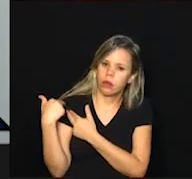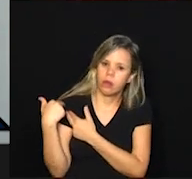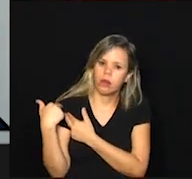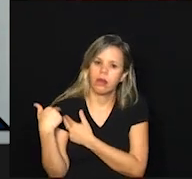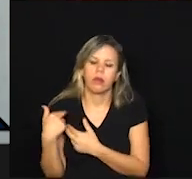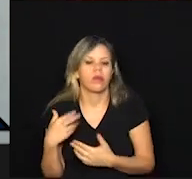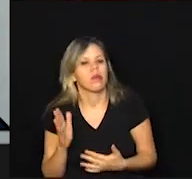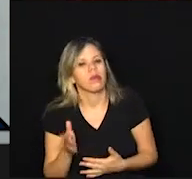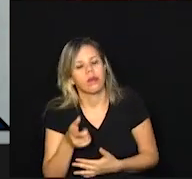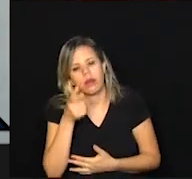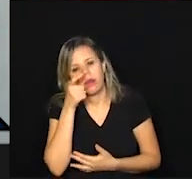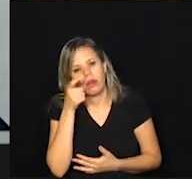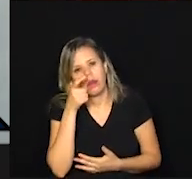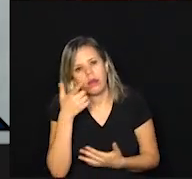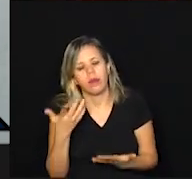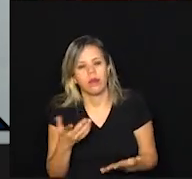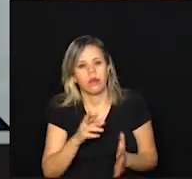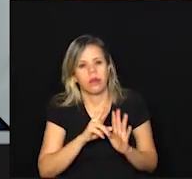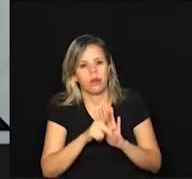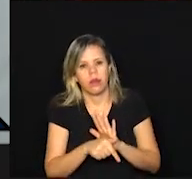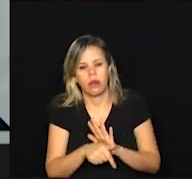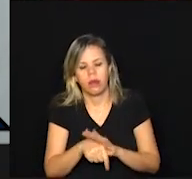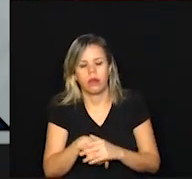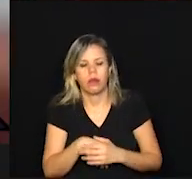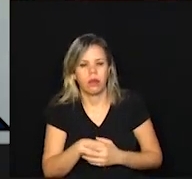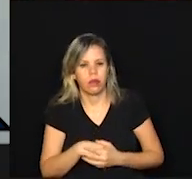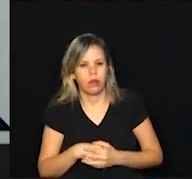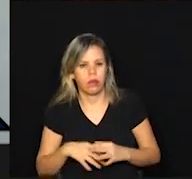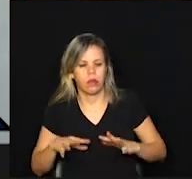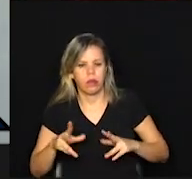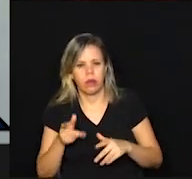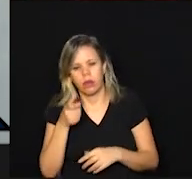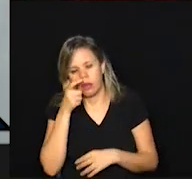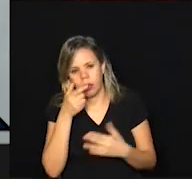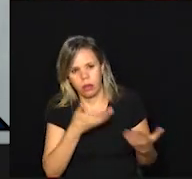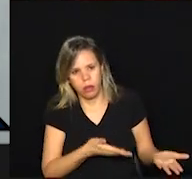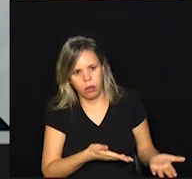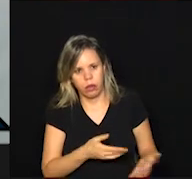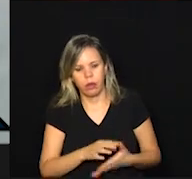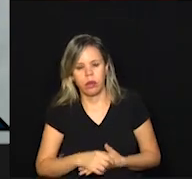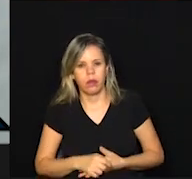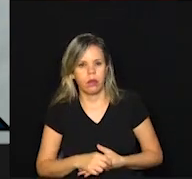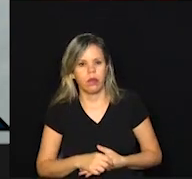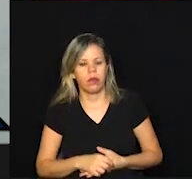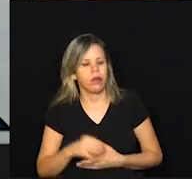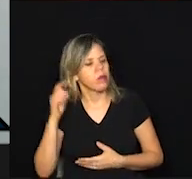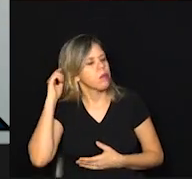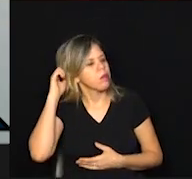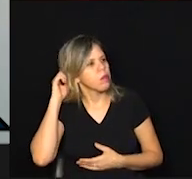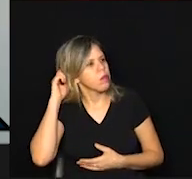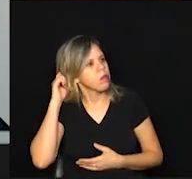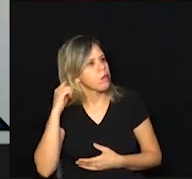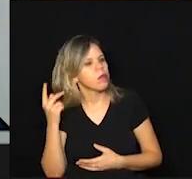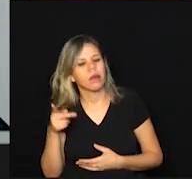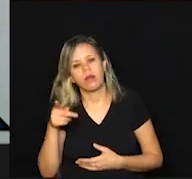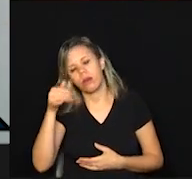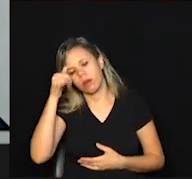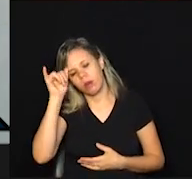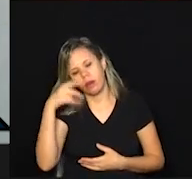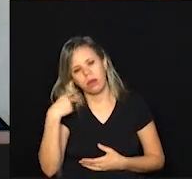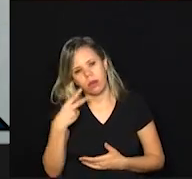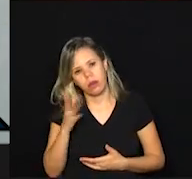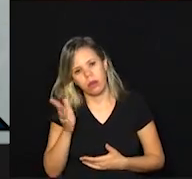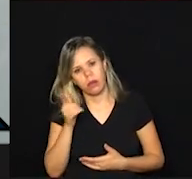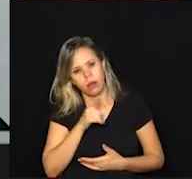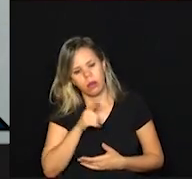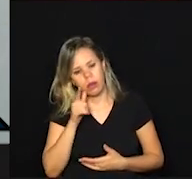Eu já vi por diversas vezes todos aqui já viram né o o Paulo Búfalo a Mariana